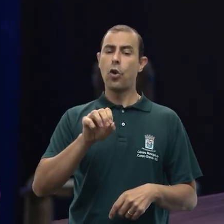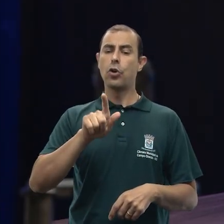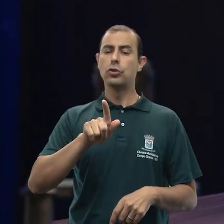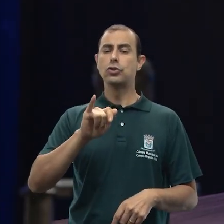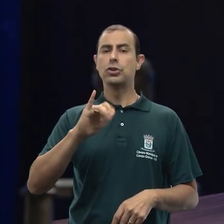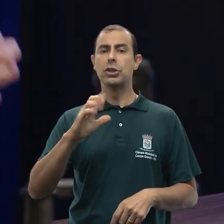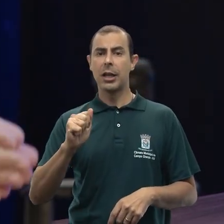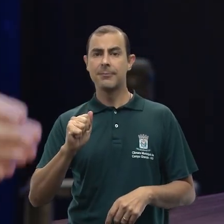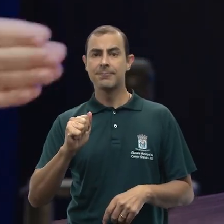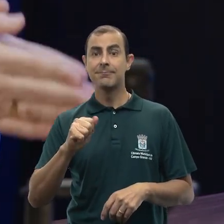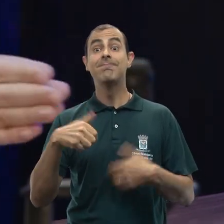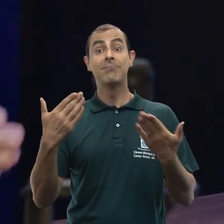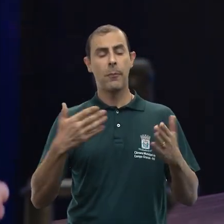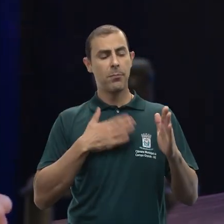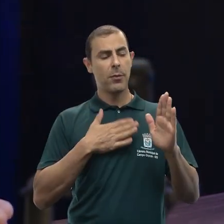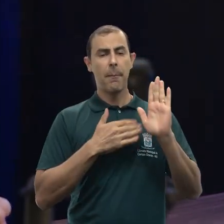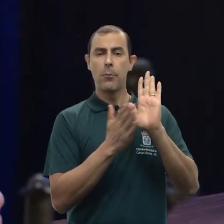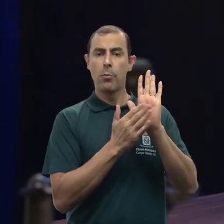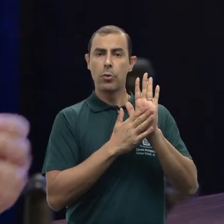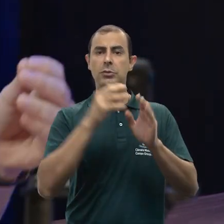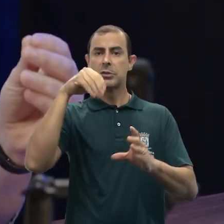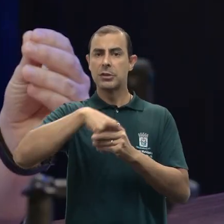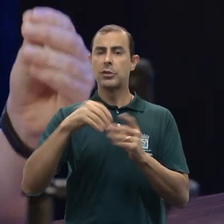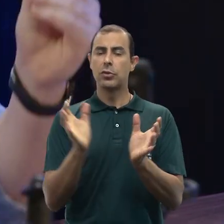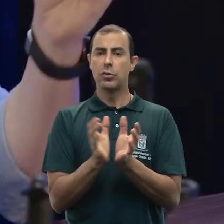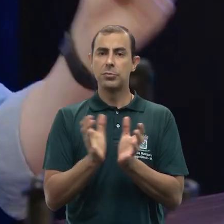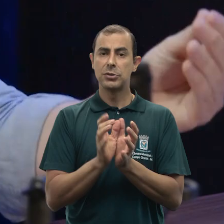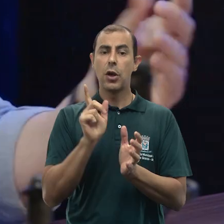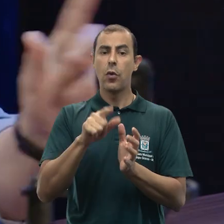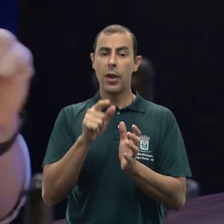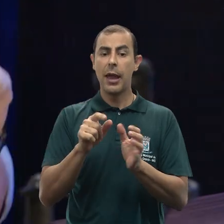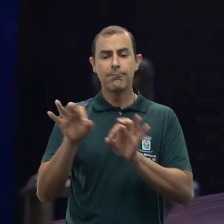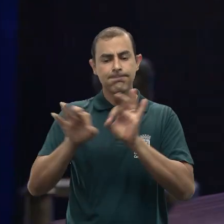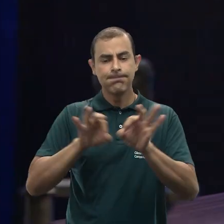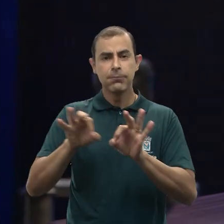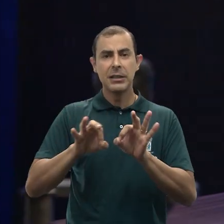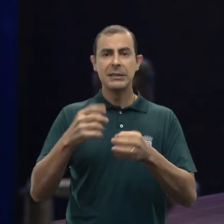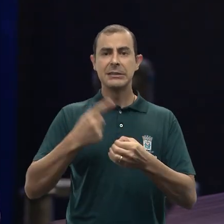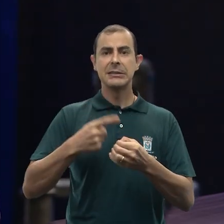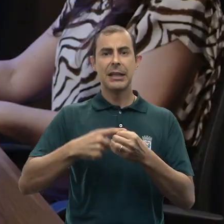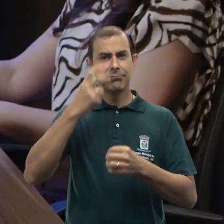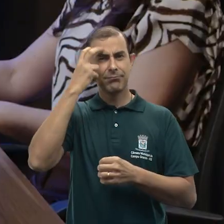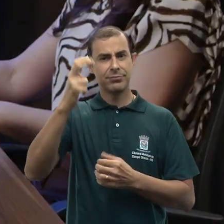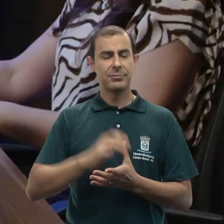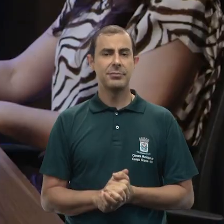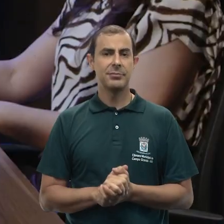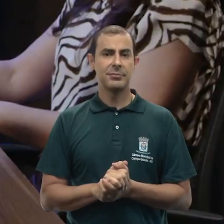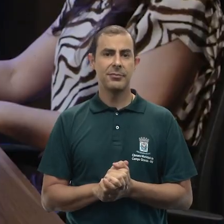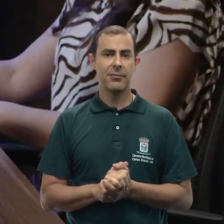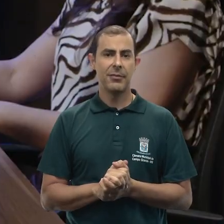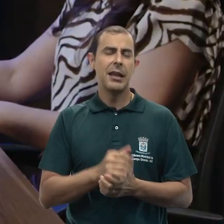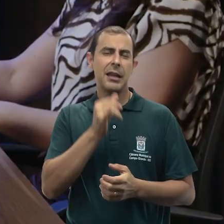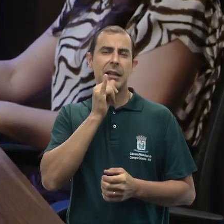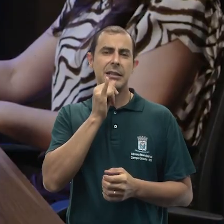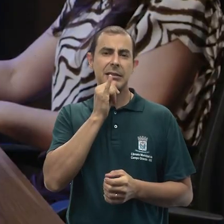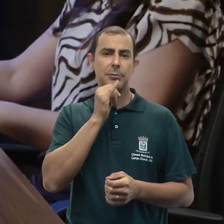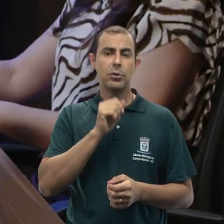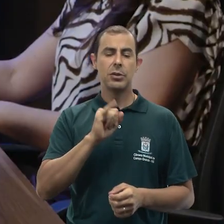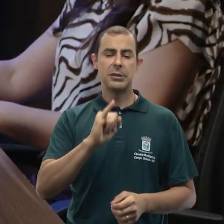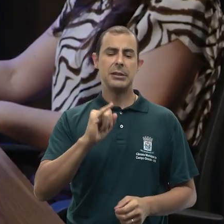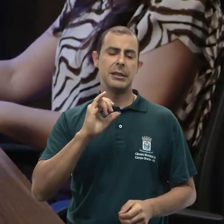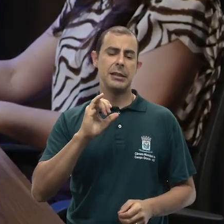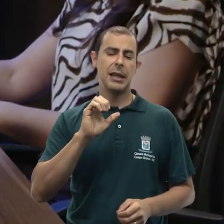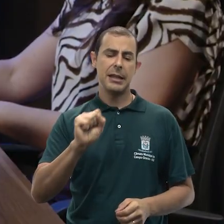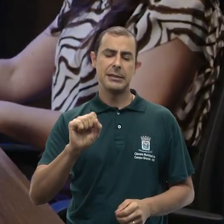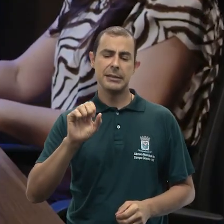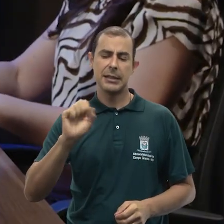de Vereadores projetos dentro dessa comissão que faz com que a cidade fique inteligente. Eu vou dar um exemplo. Redução de ISS para empresa